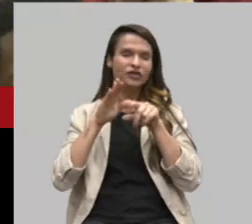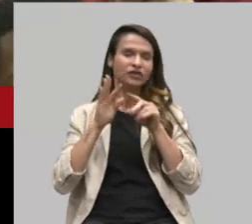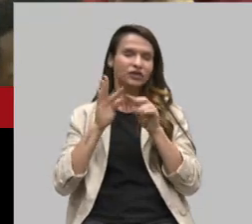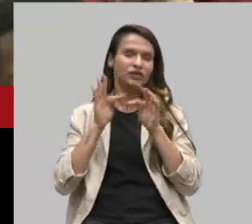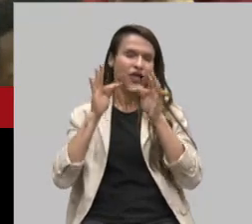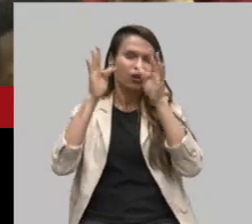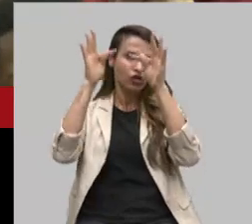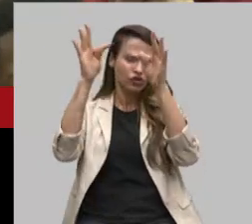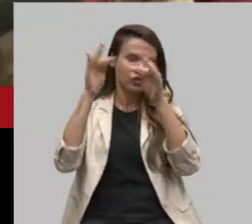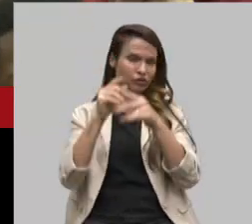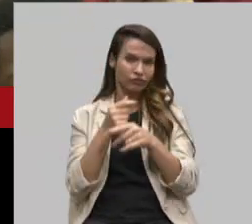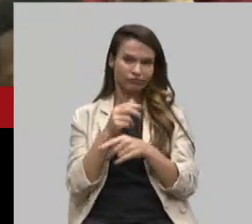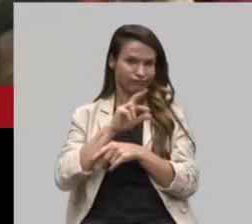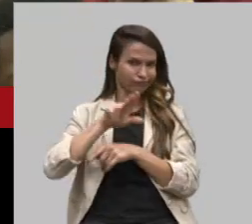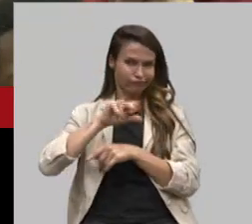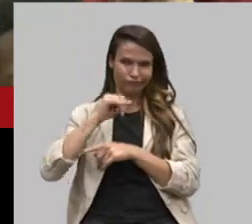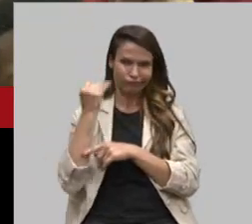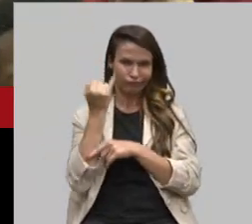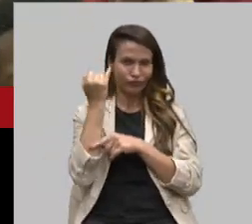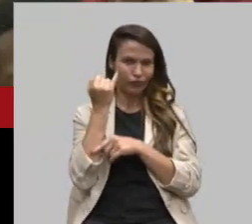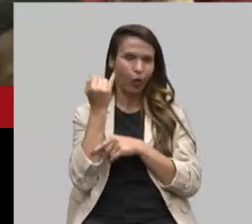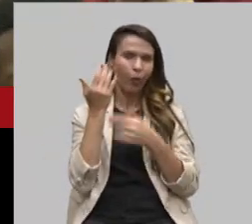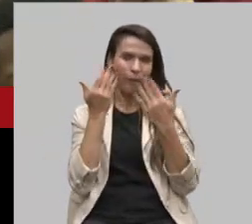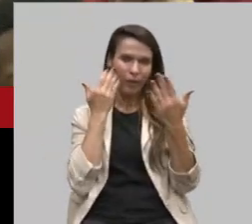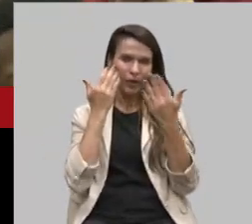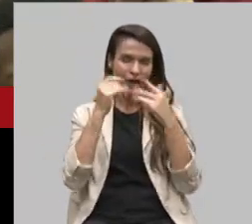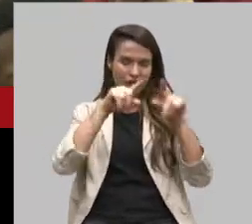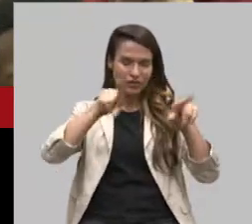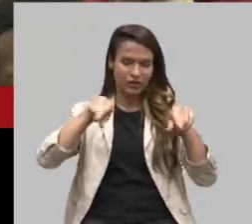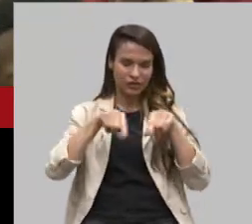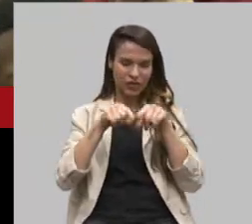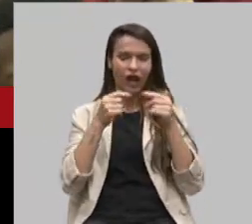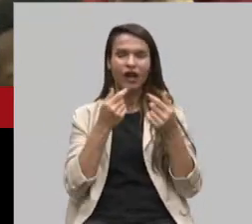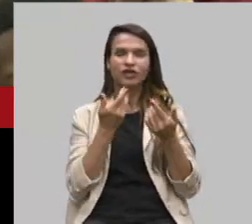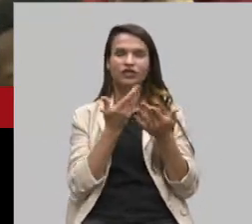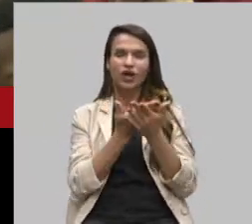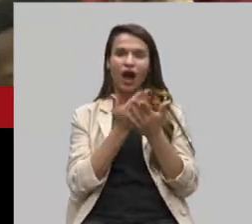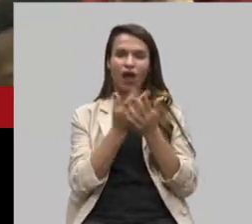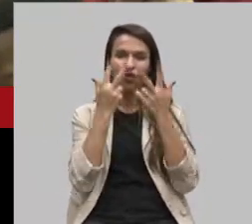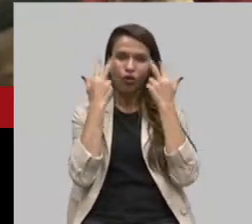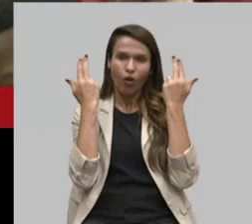importante tanto quanto né a salas de aulas normais